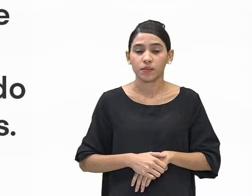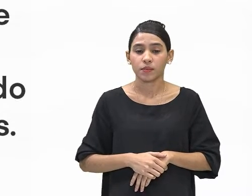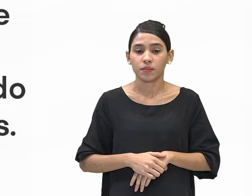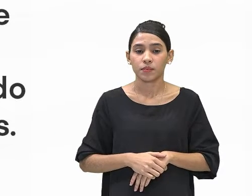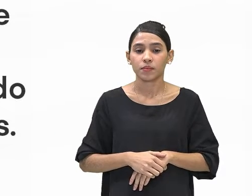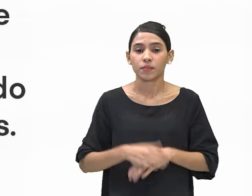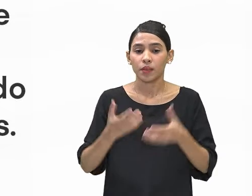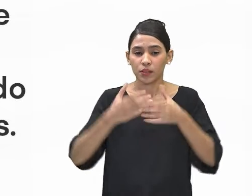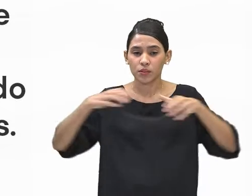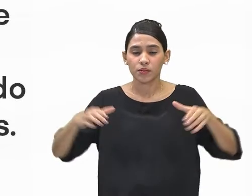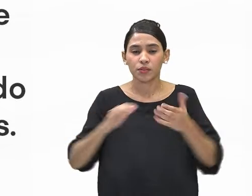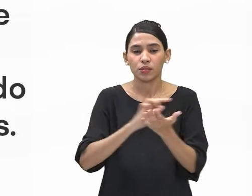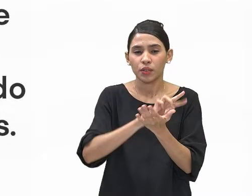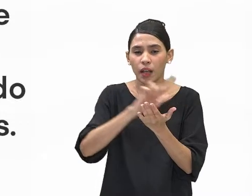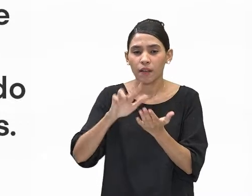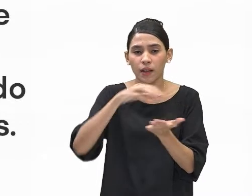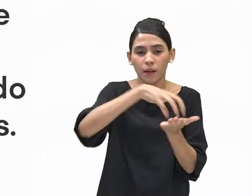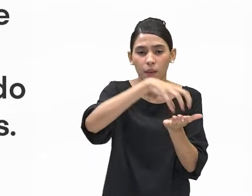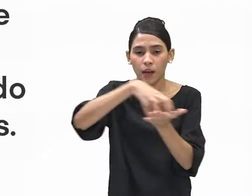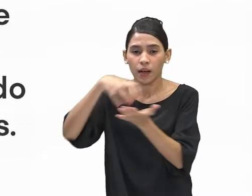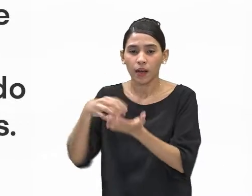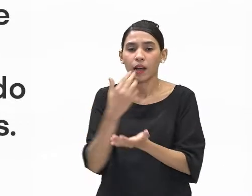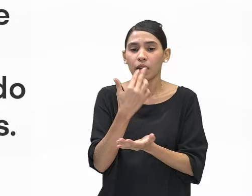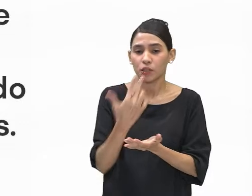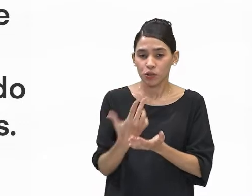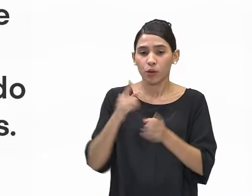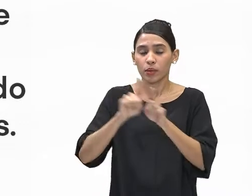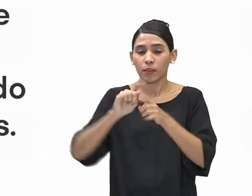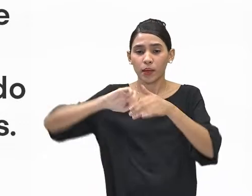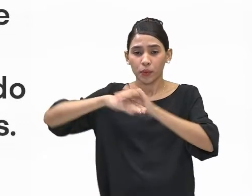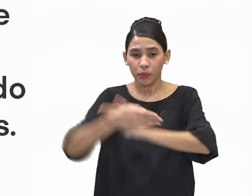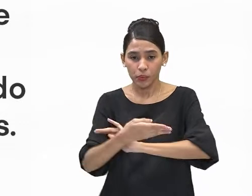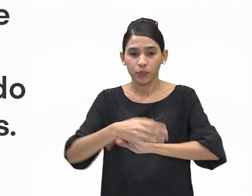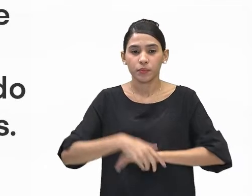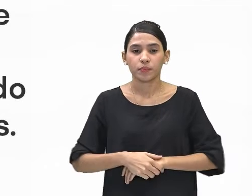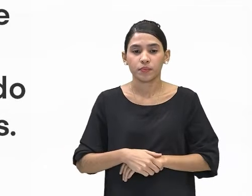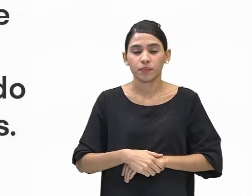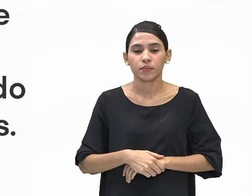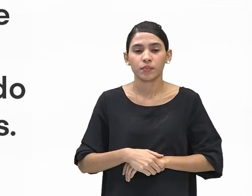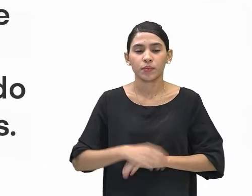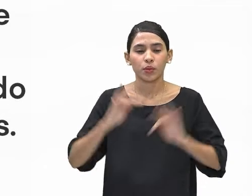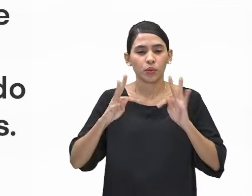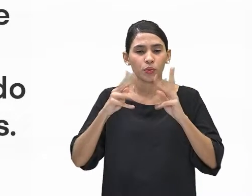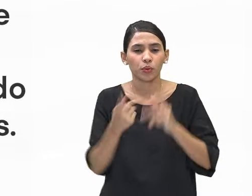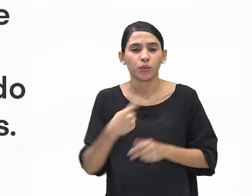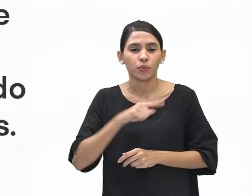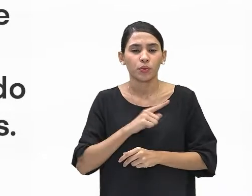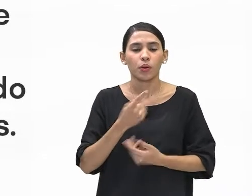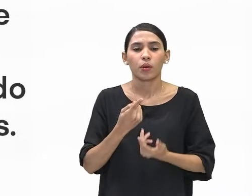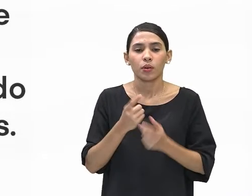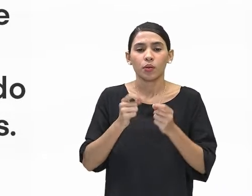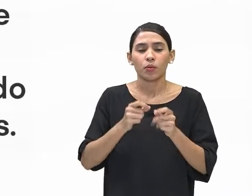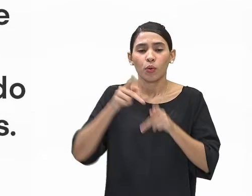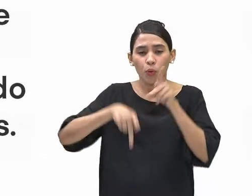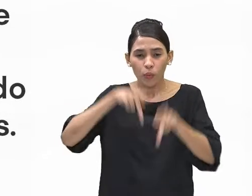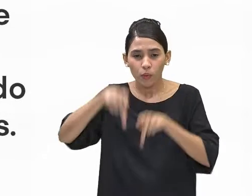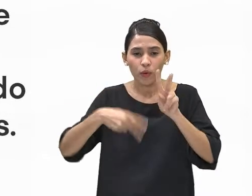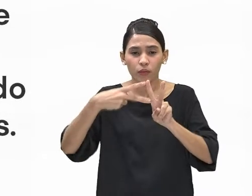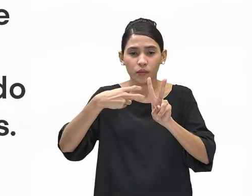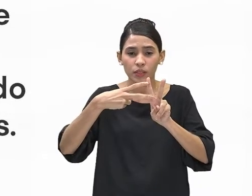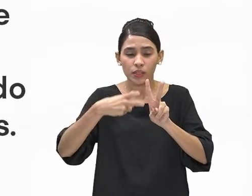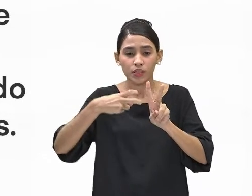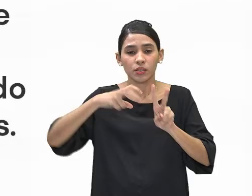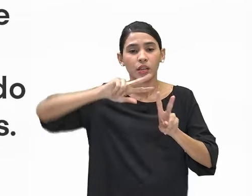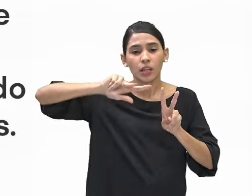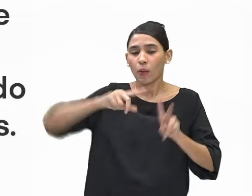dividido em diferentes tribos, idiomas e costumes. É sabido por todos nós que o povo indígena não é